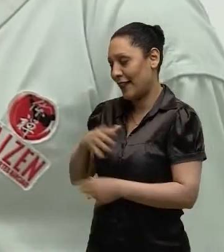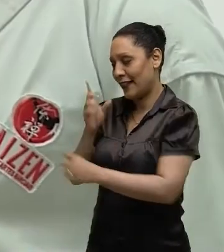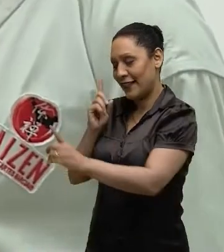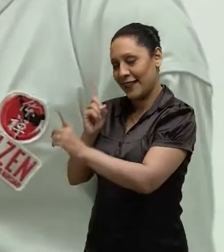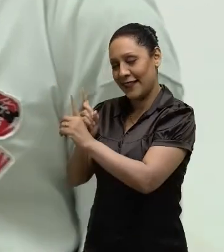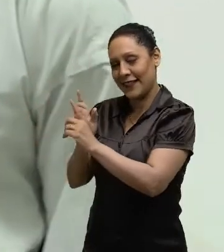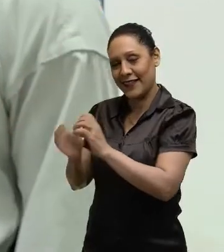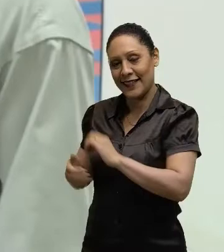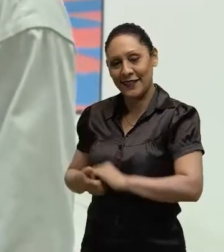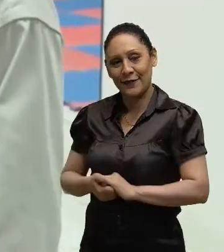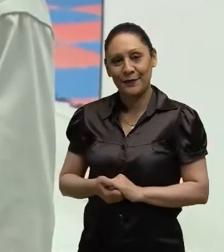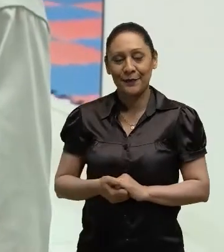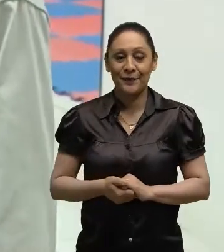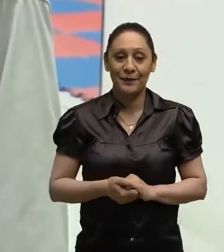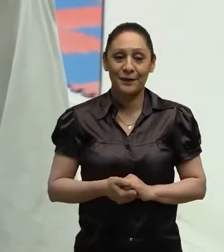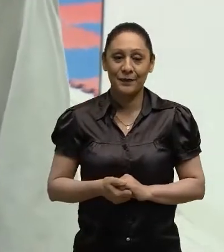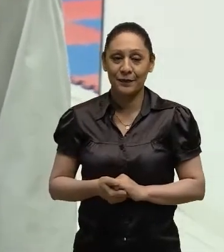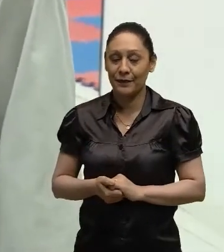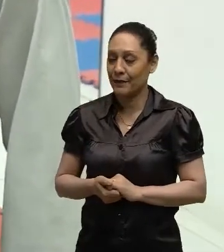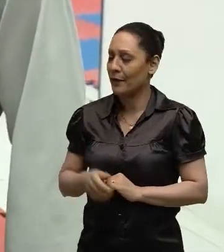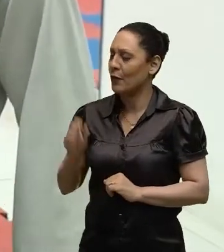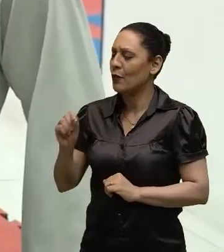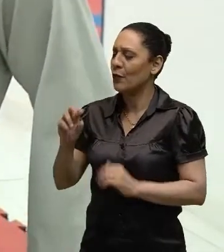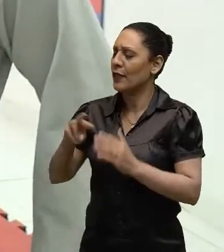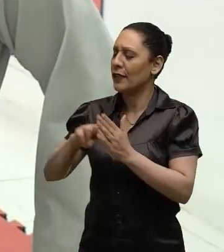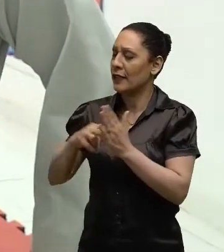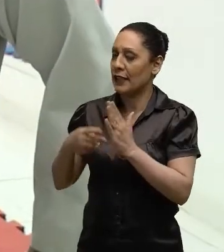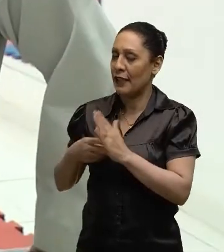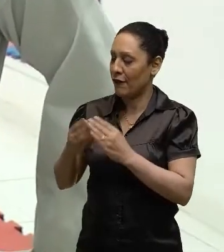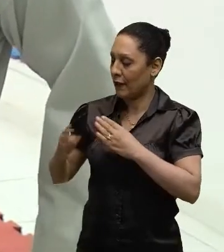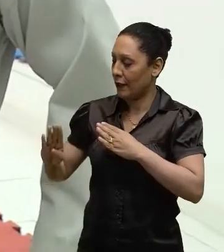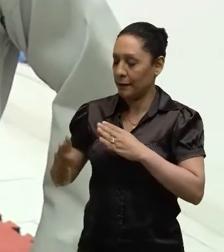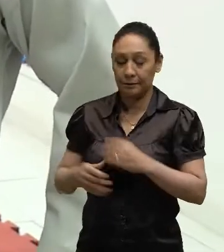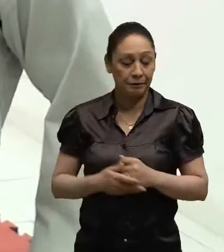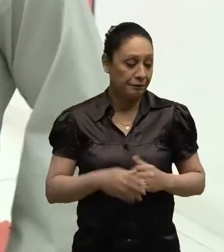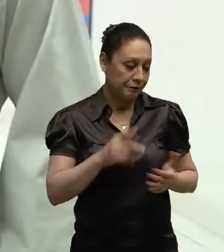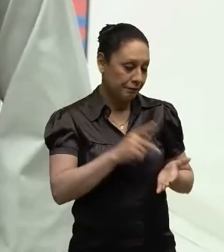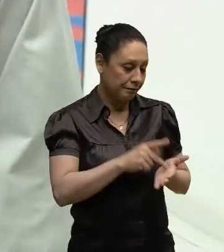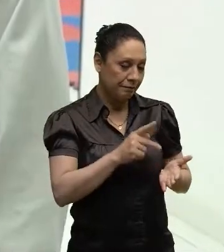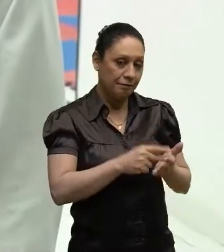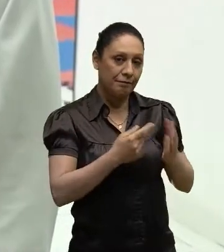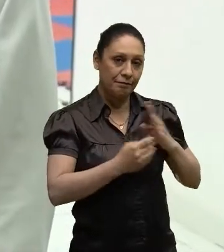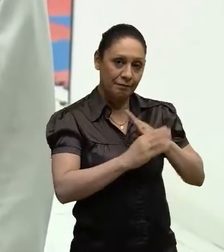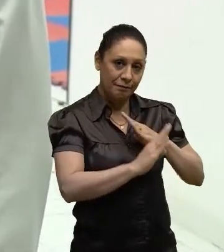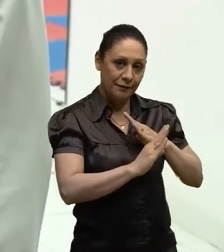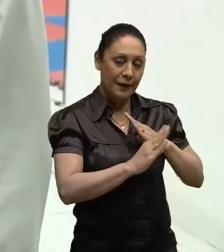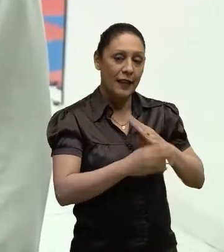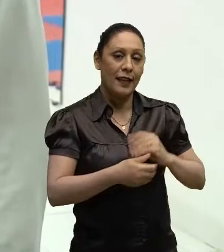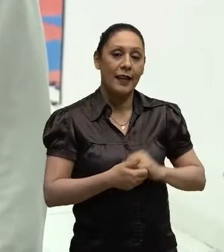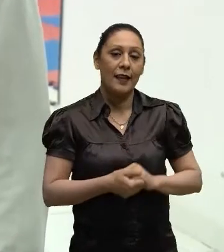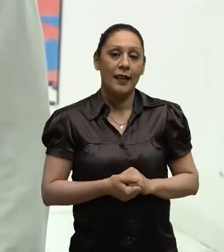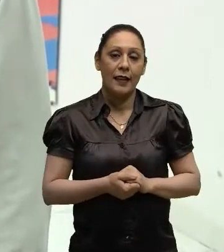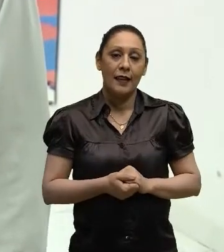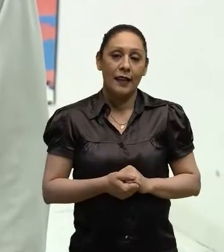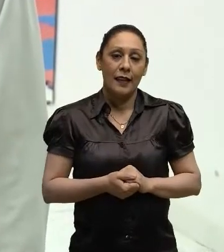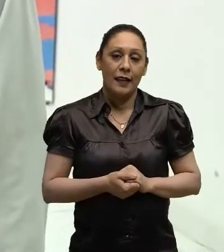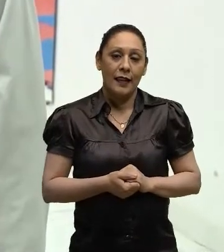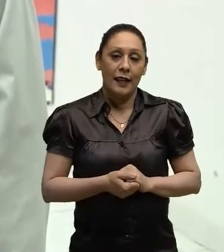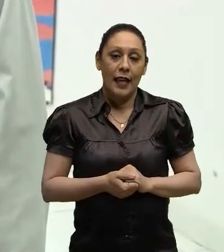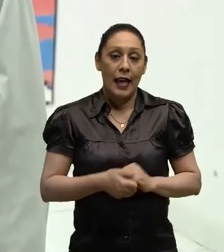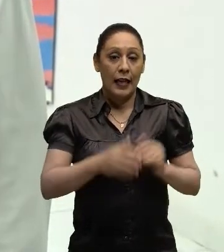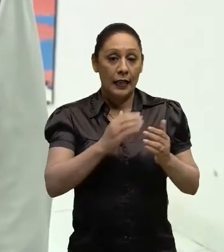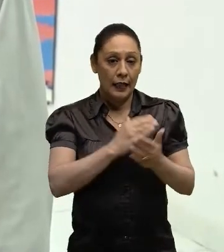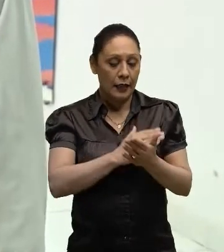vez. Você aqui. Né? O que é a luta, José? Na verdade, a luta, a gente tem que partir